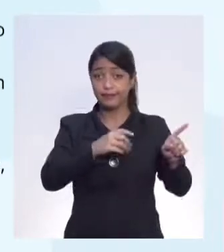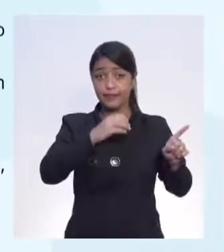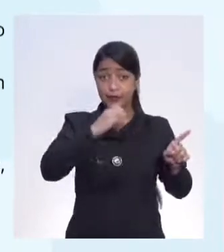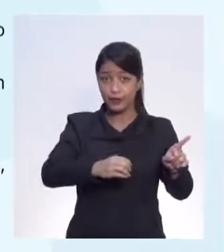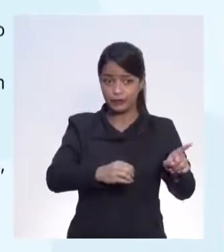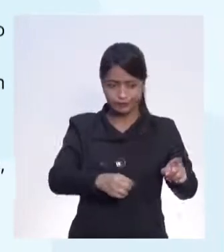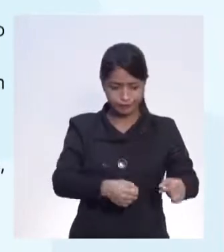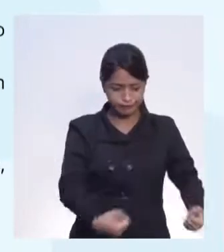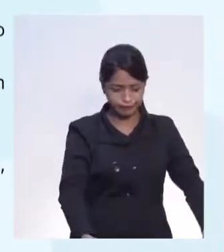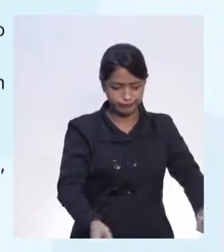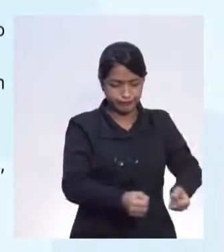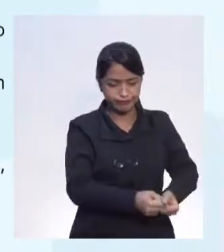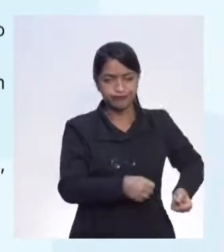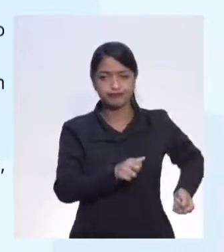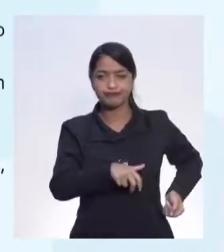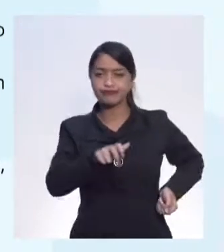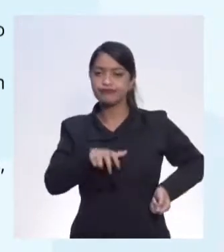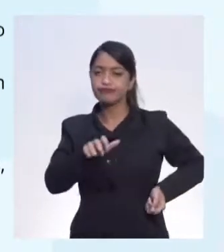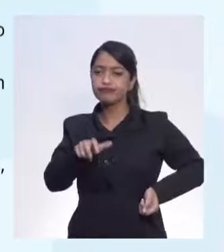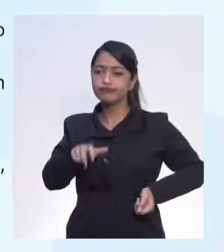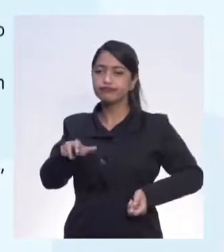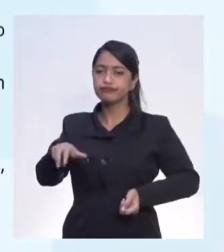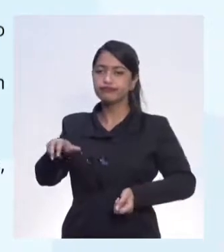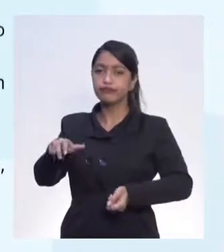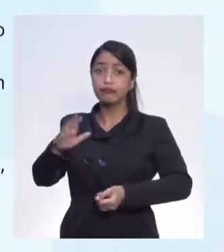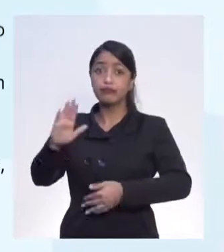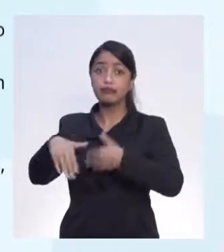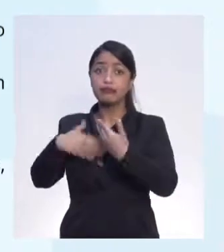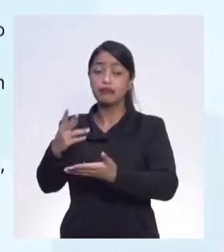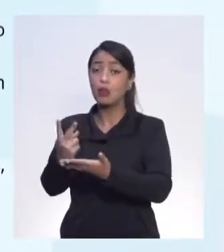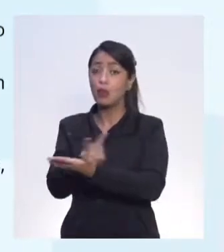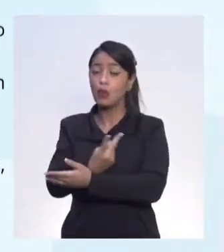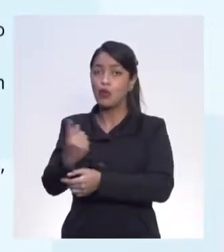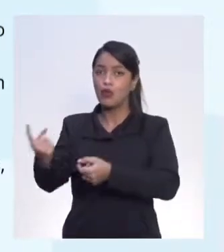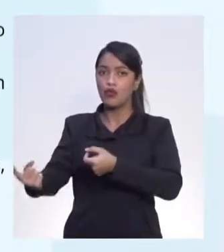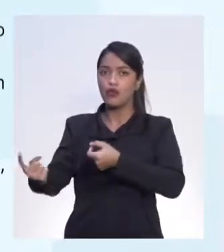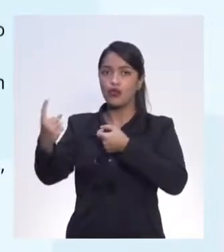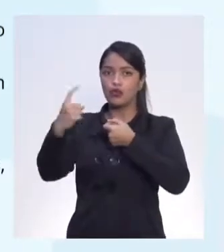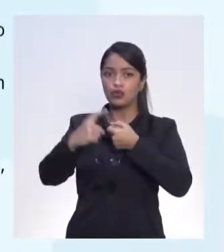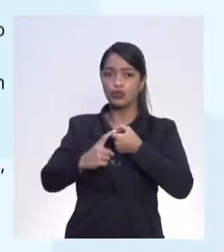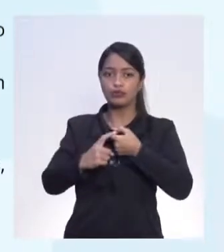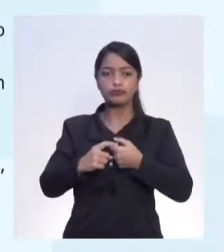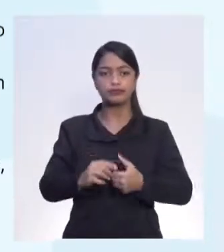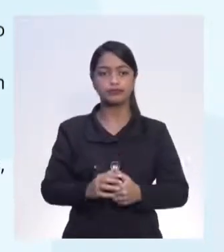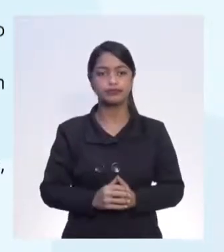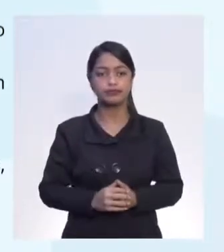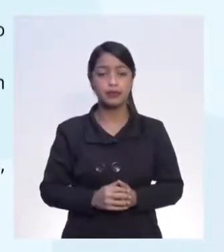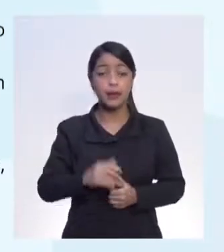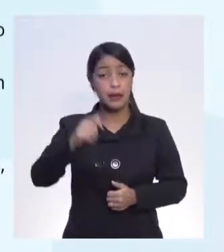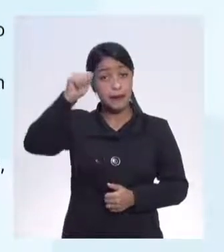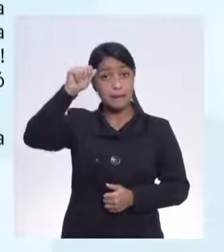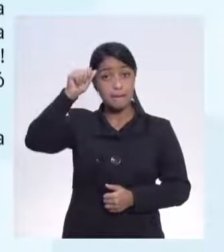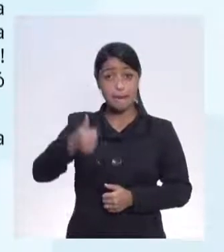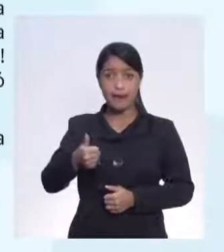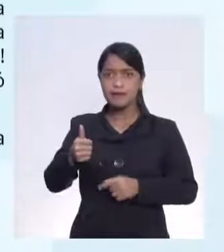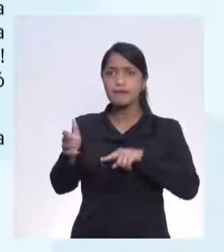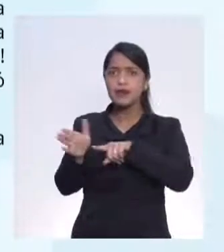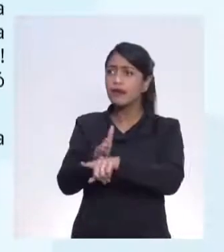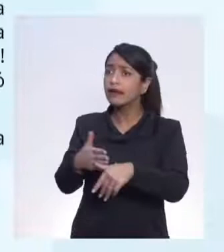foi. Instantes depois, voltara. E então? Perguntou